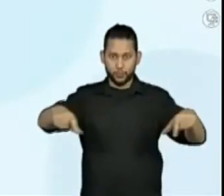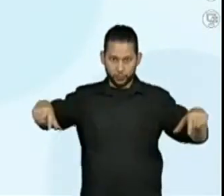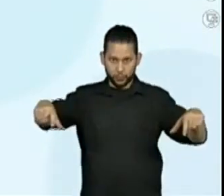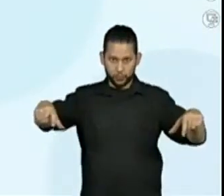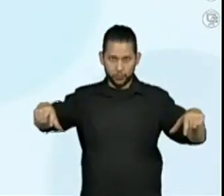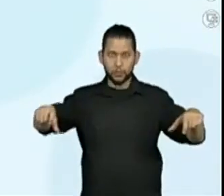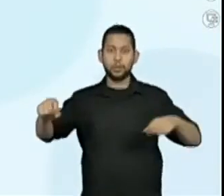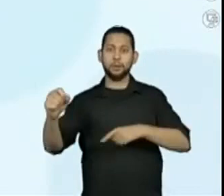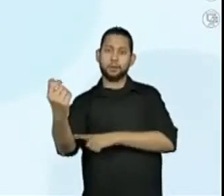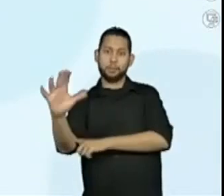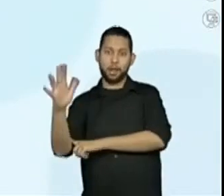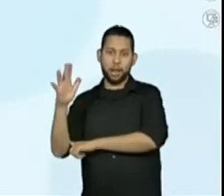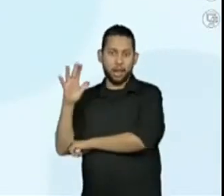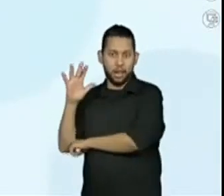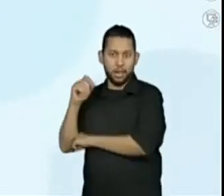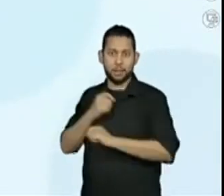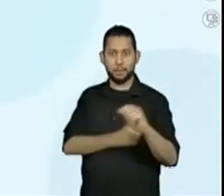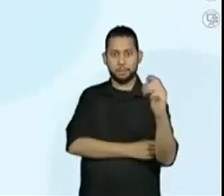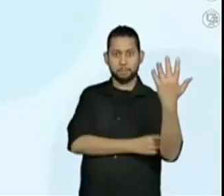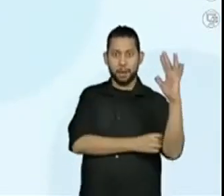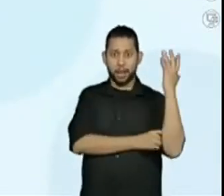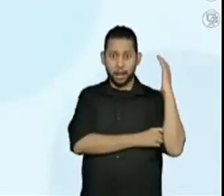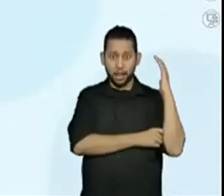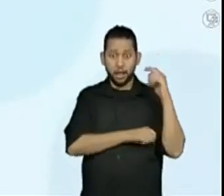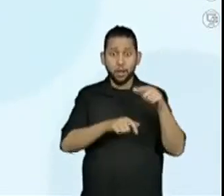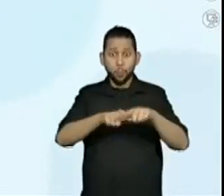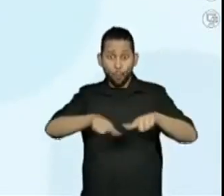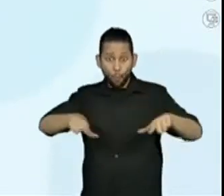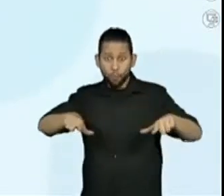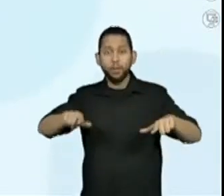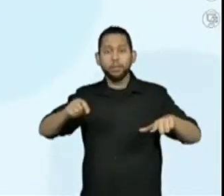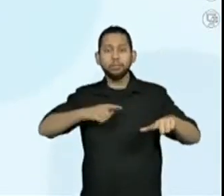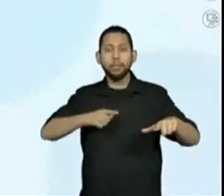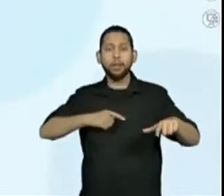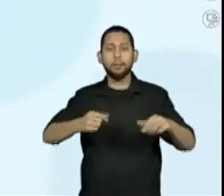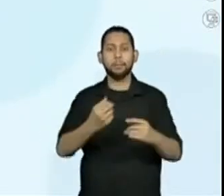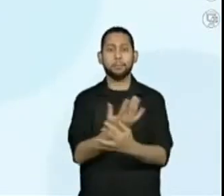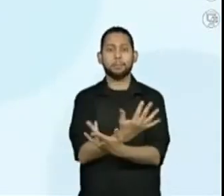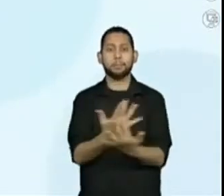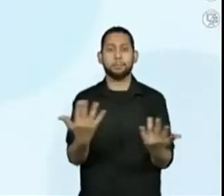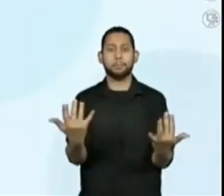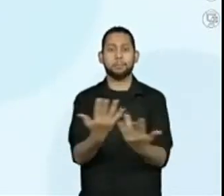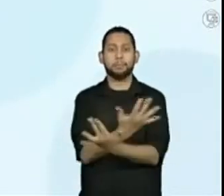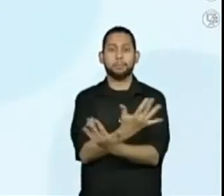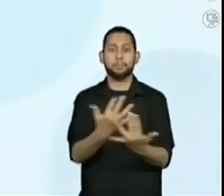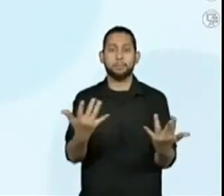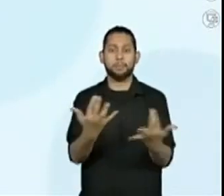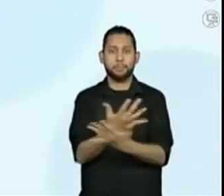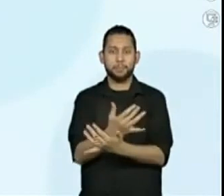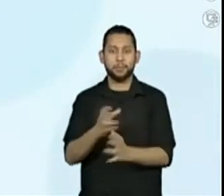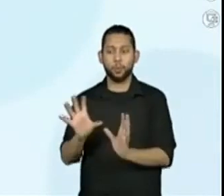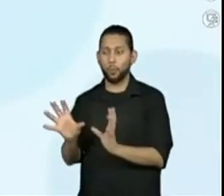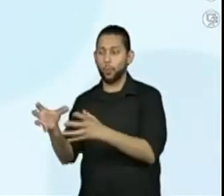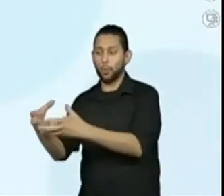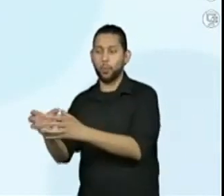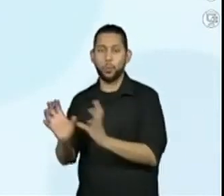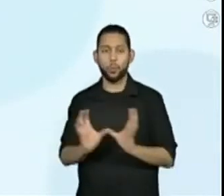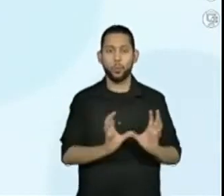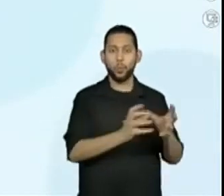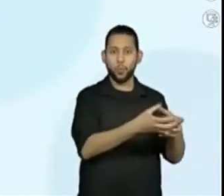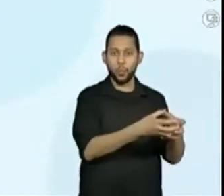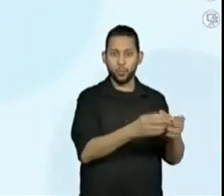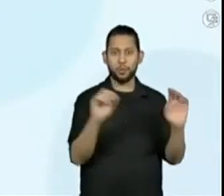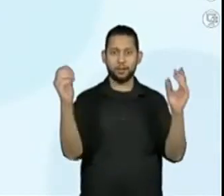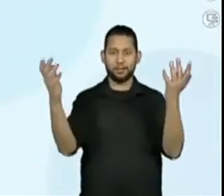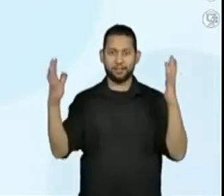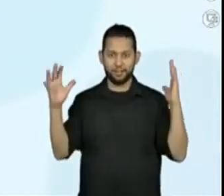fins de acasalamento. Nossa, vocês já tinham pensado nisso? Então, importante função de corredores para a